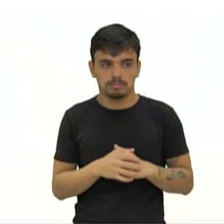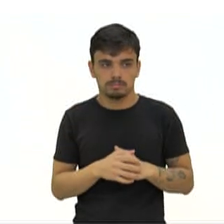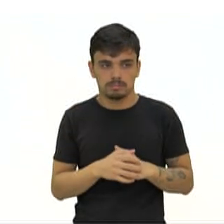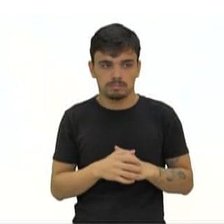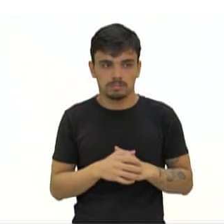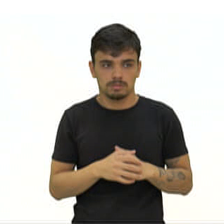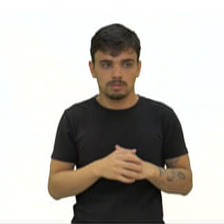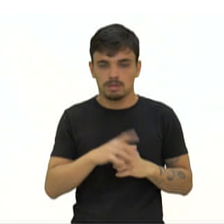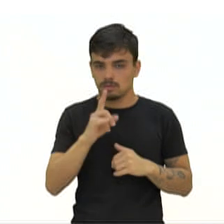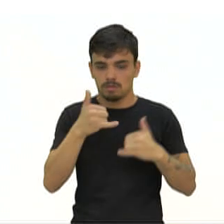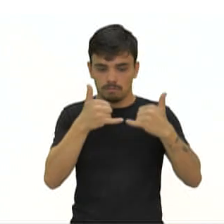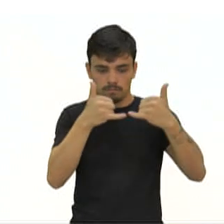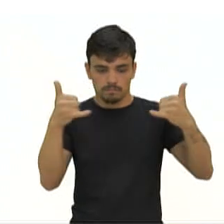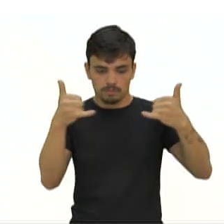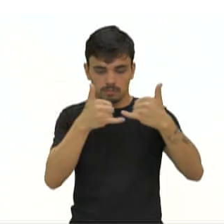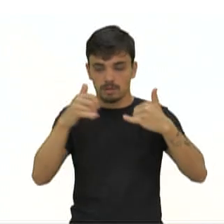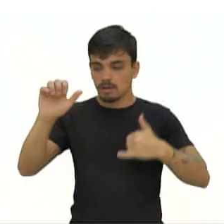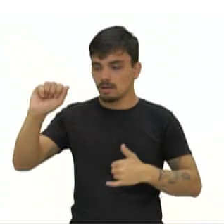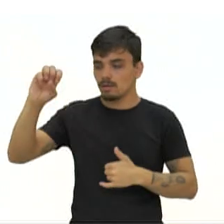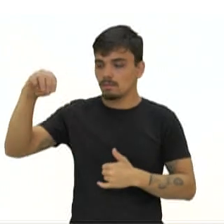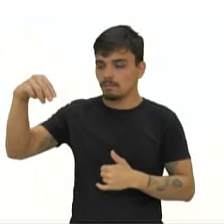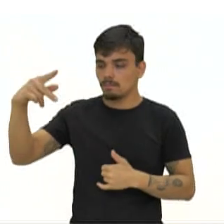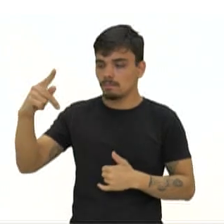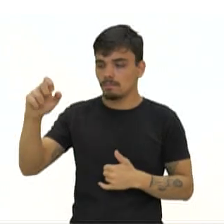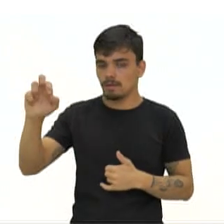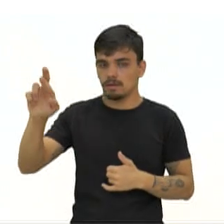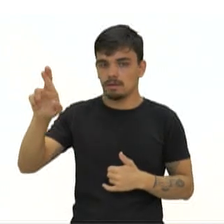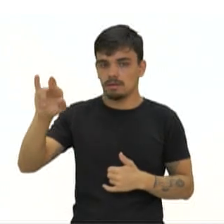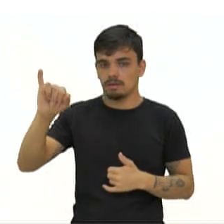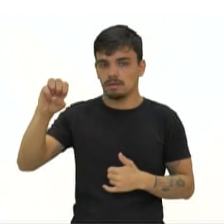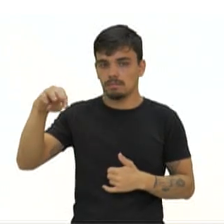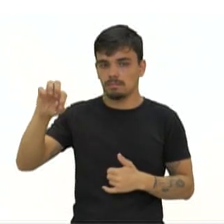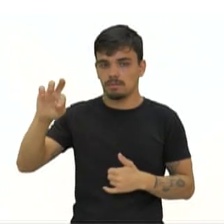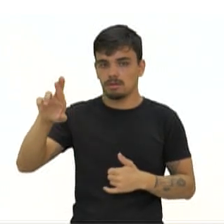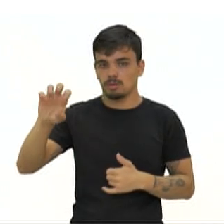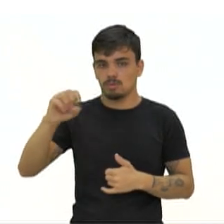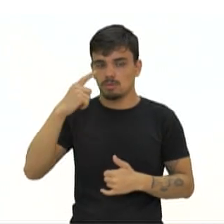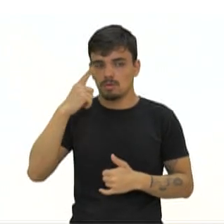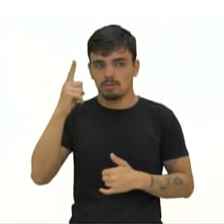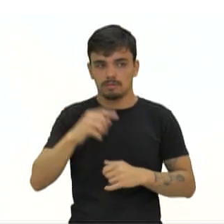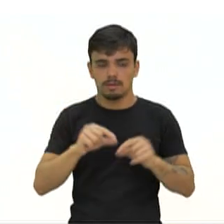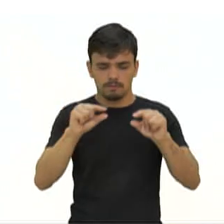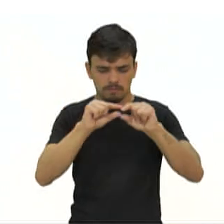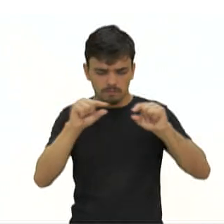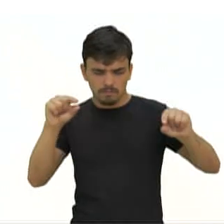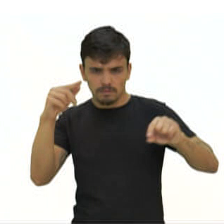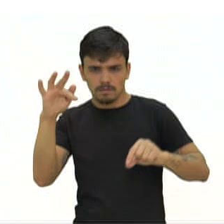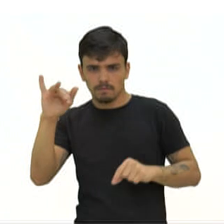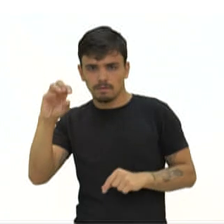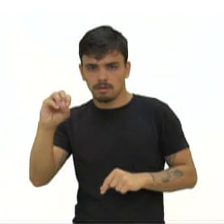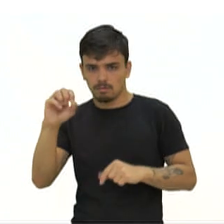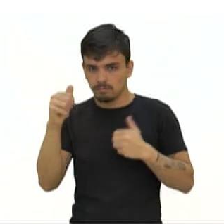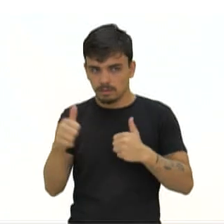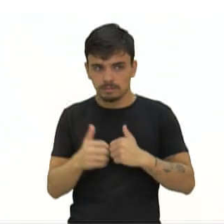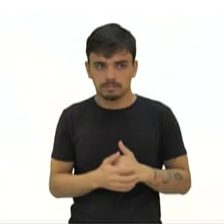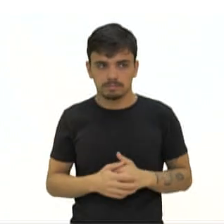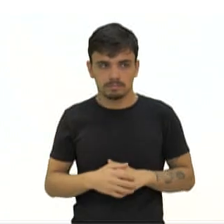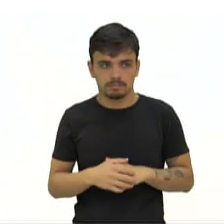no circuito, então ele é um fio. Então, por isso que o ponto A aqui é o mesmo ponto A aqui. Isso aqui é um fio, mesmo potencial.